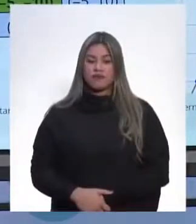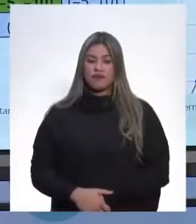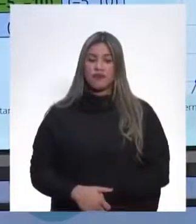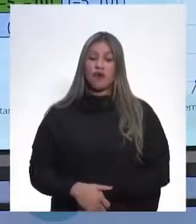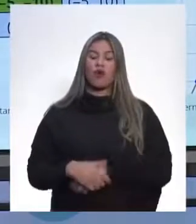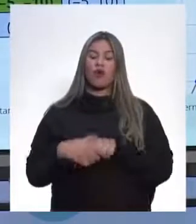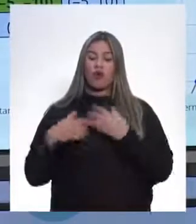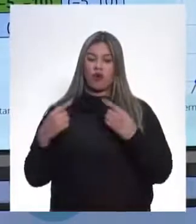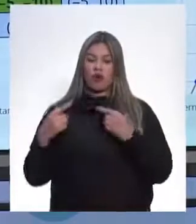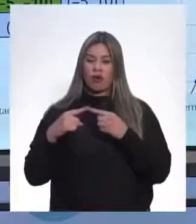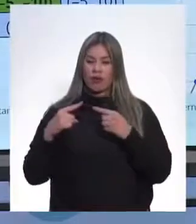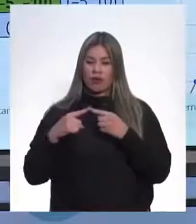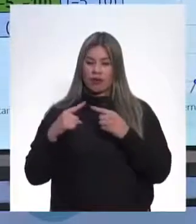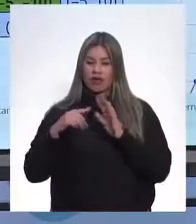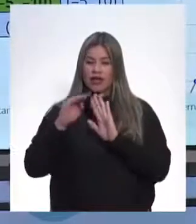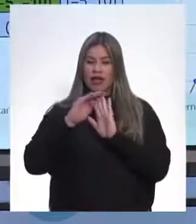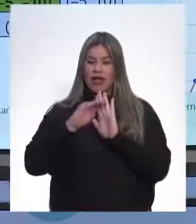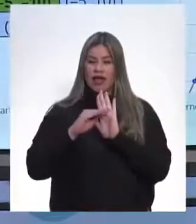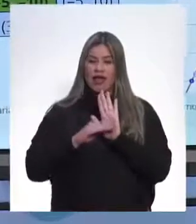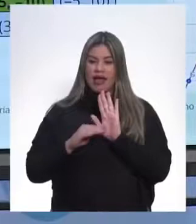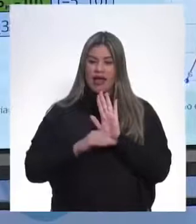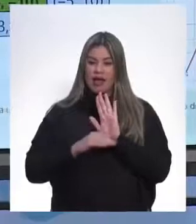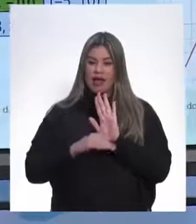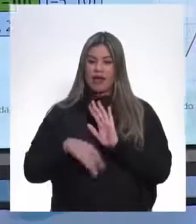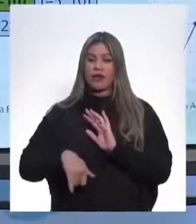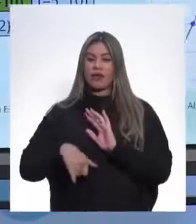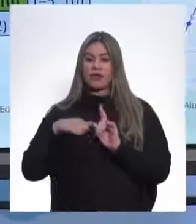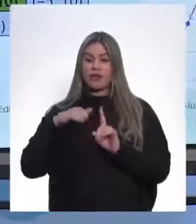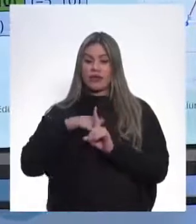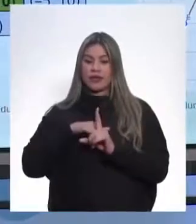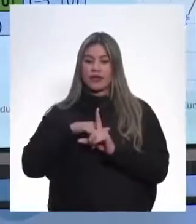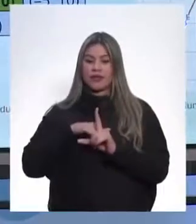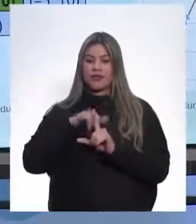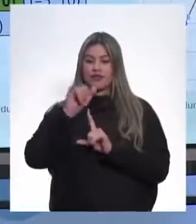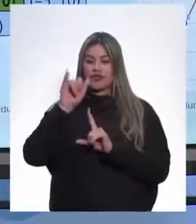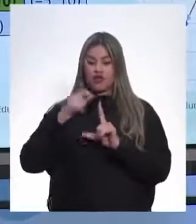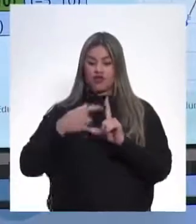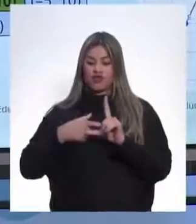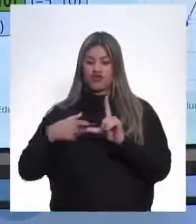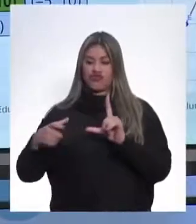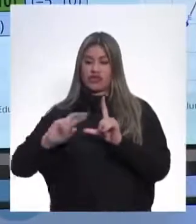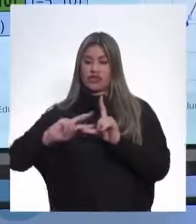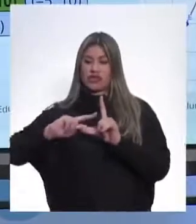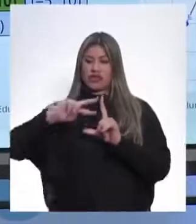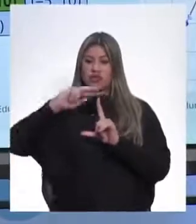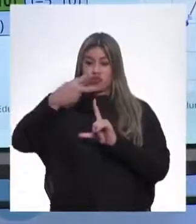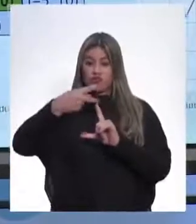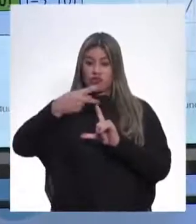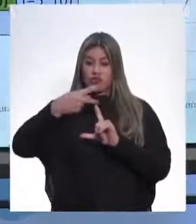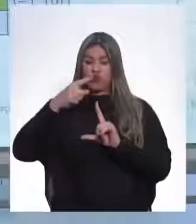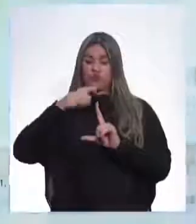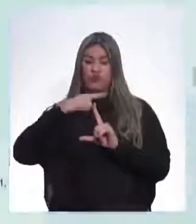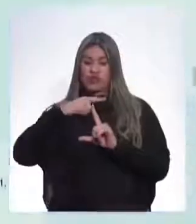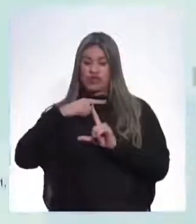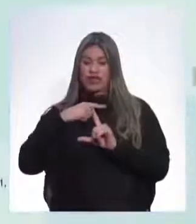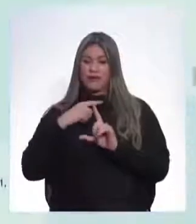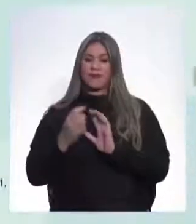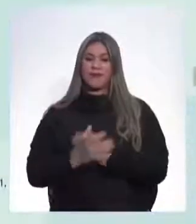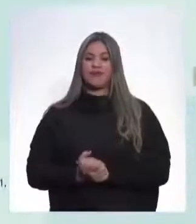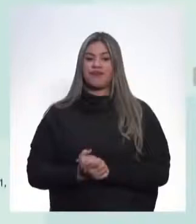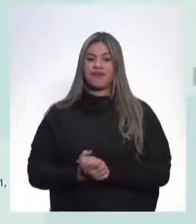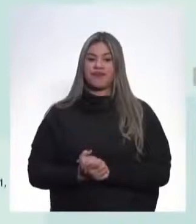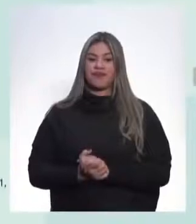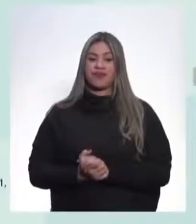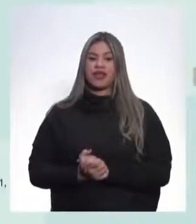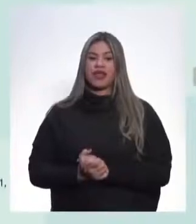que era a regra? Y é o dobro do x. Então, o que eu tinha que olhar? O segundo